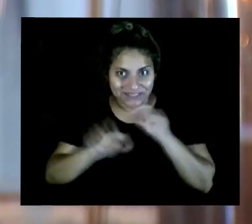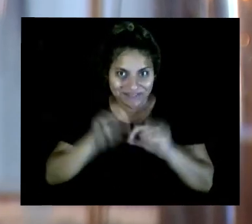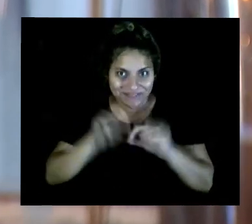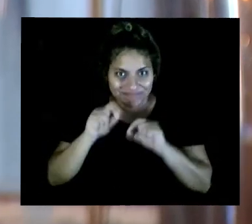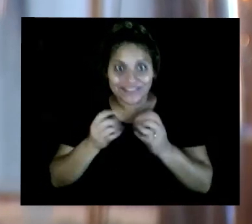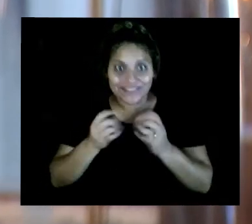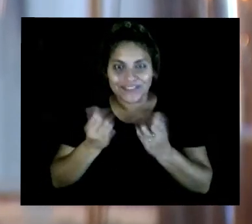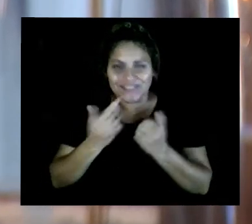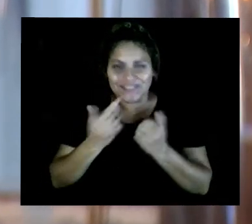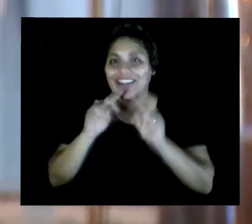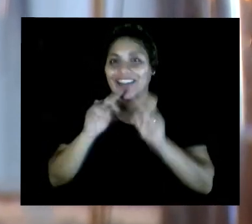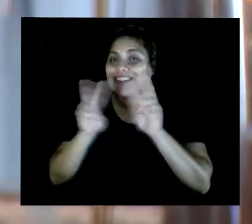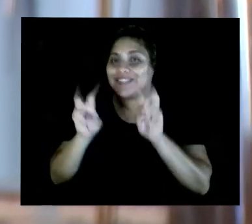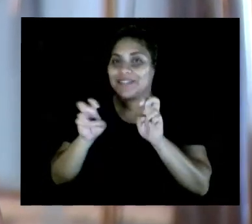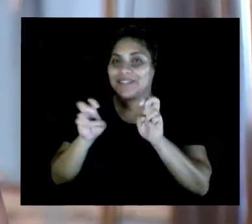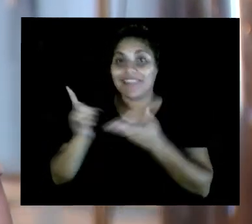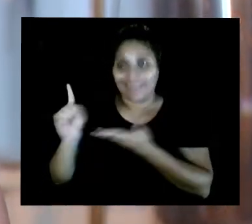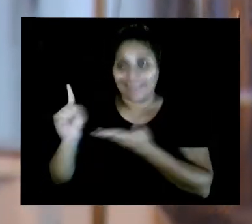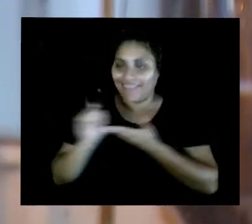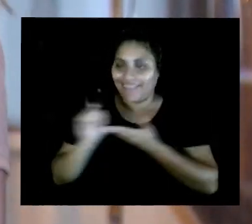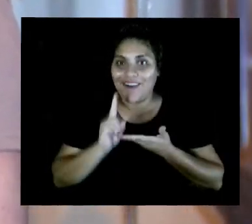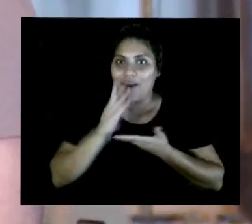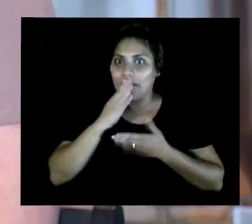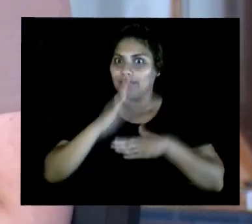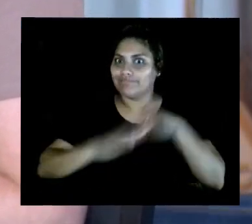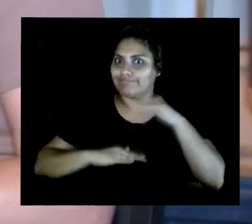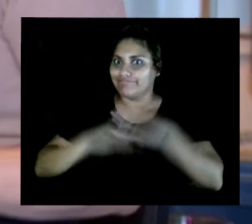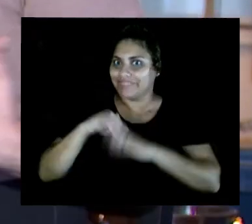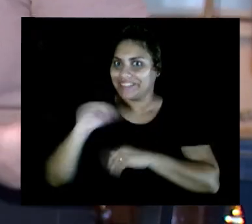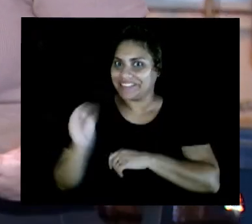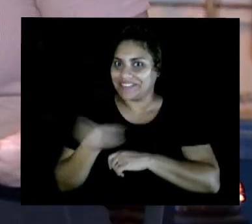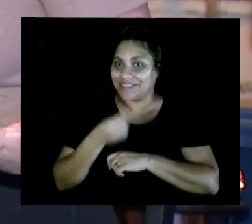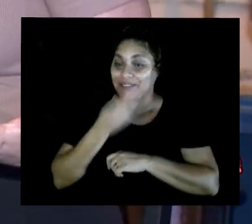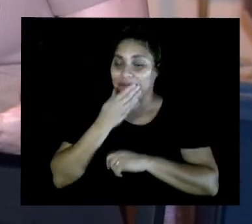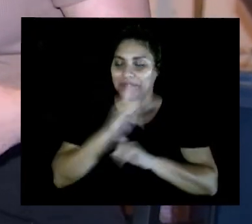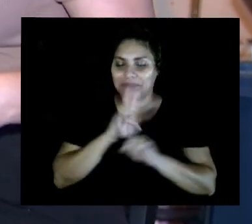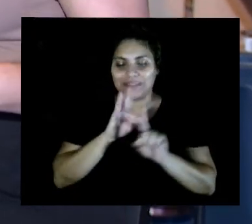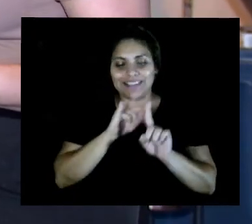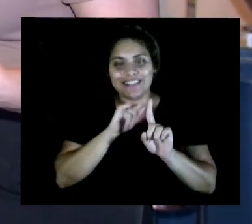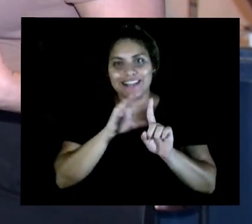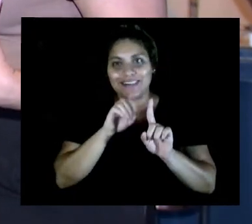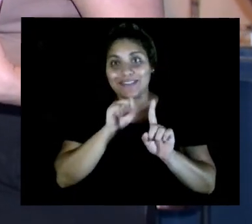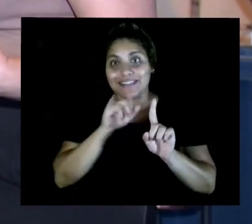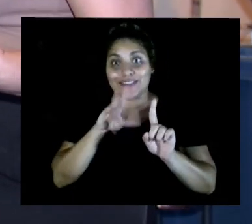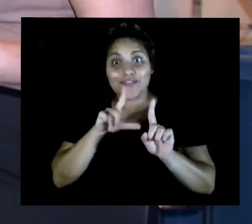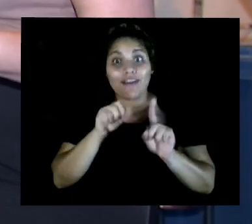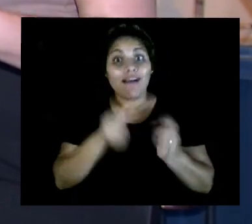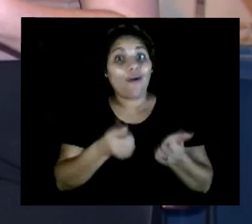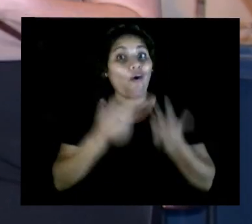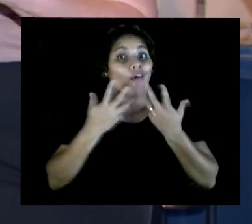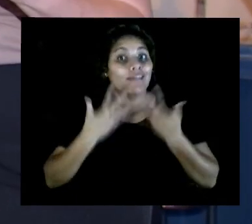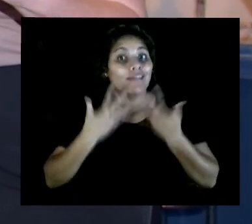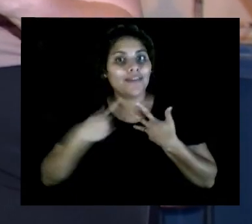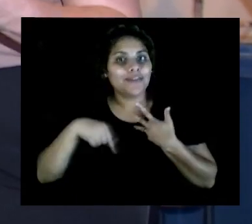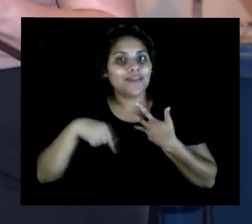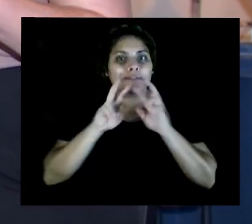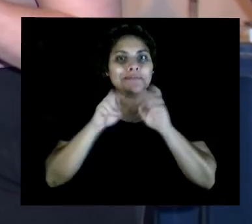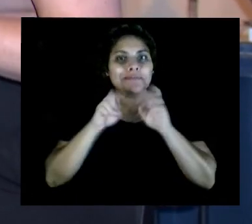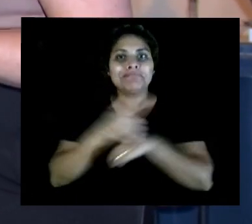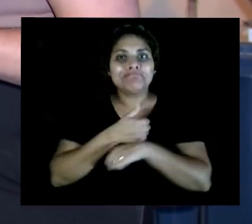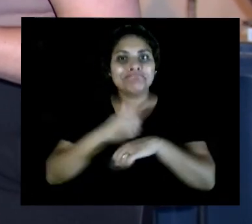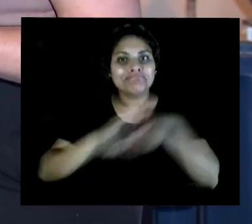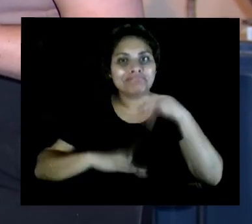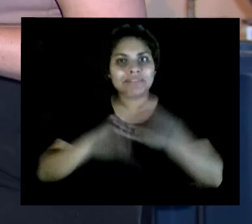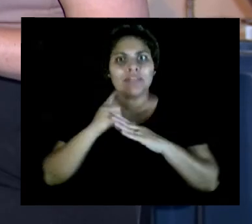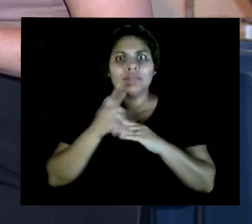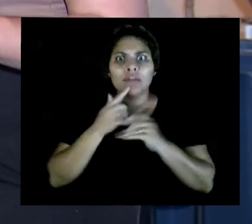trabalhar na área. Quem vai falar com a gente é o mestre cervejeiro Thiago Silva, que vai contar pra gente sobre essa profissão, que